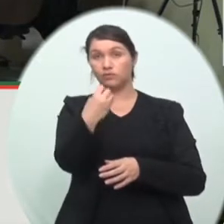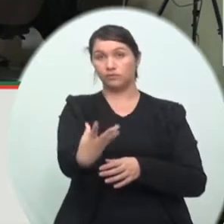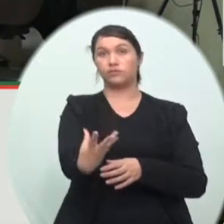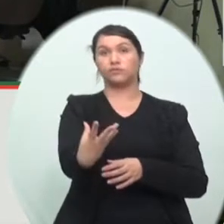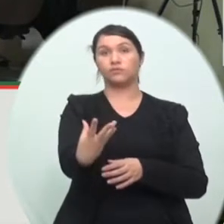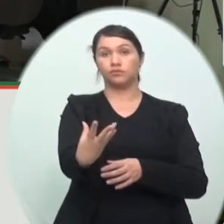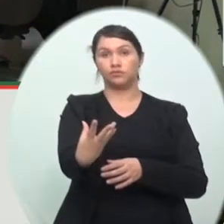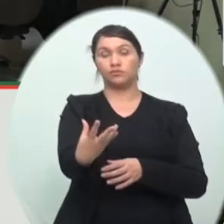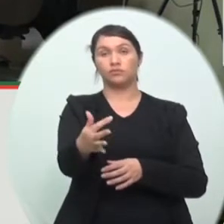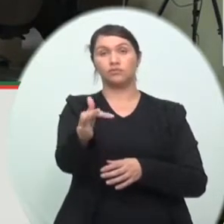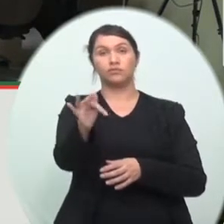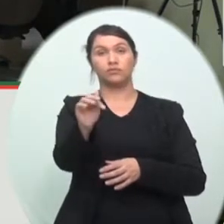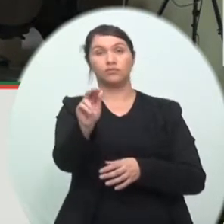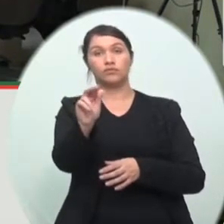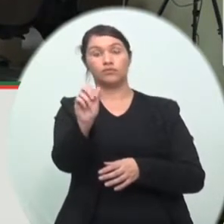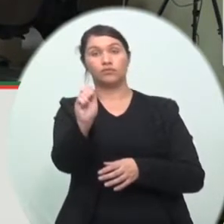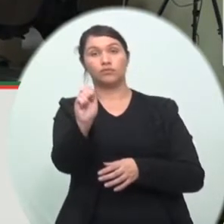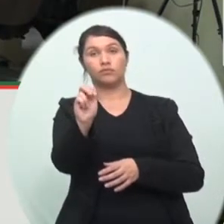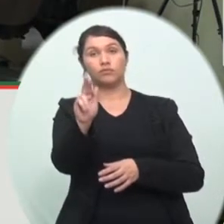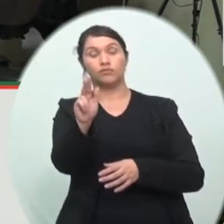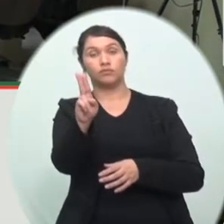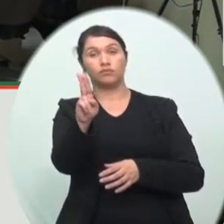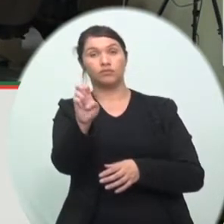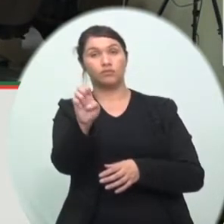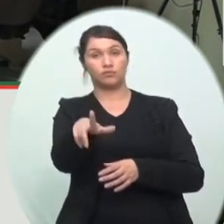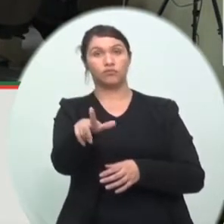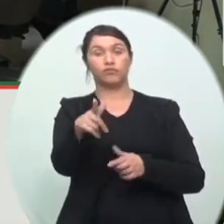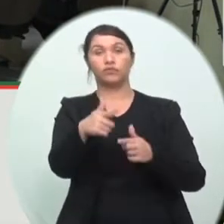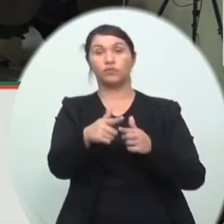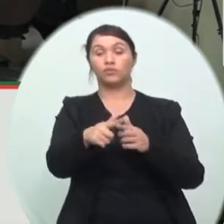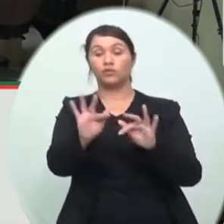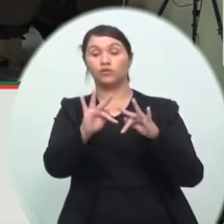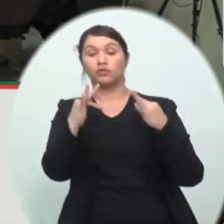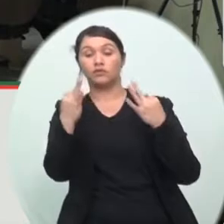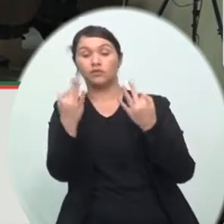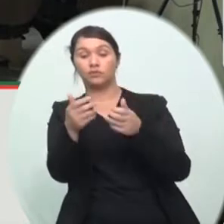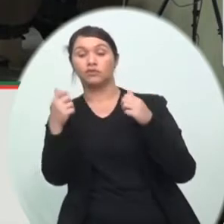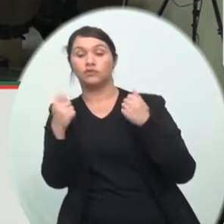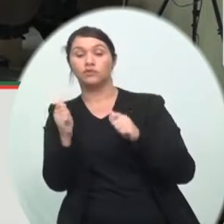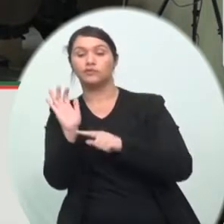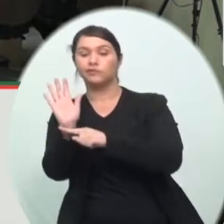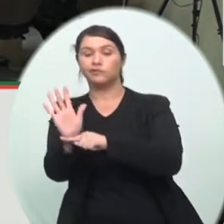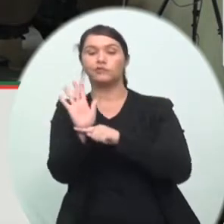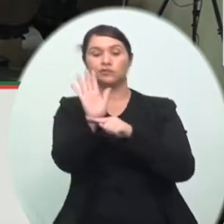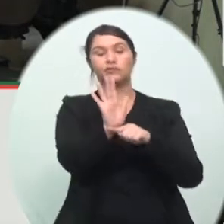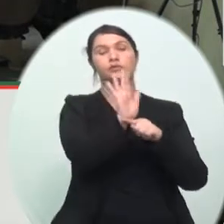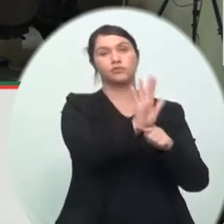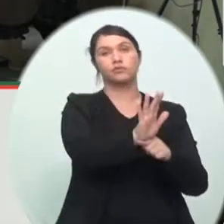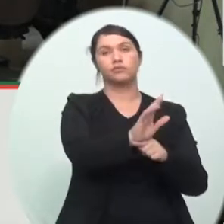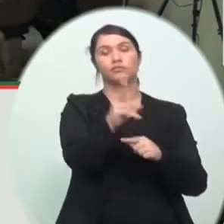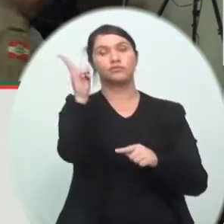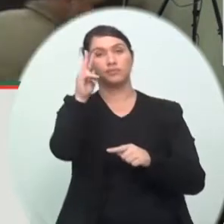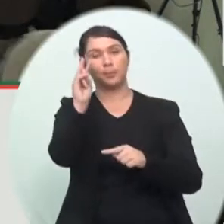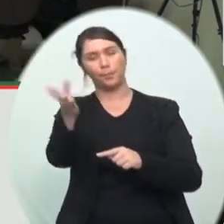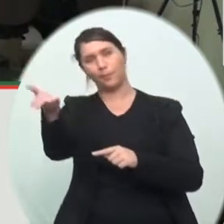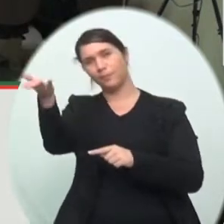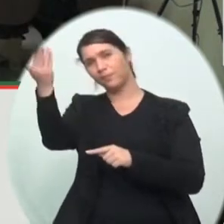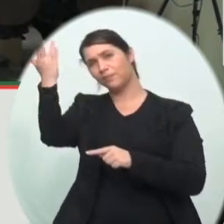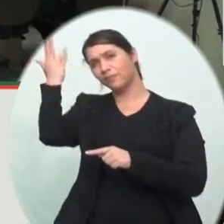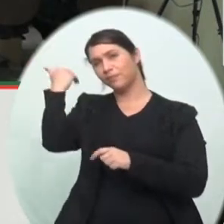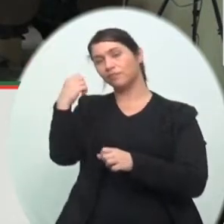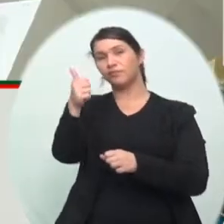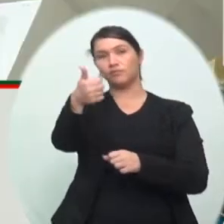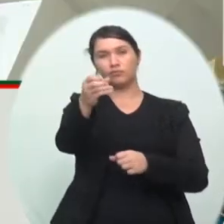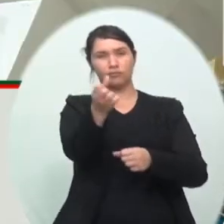anos de trabalho sociais prestados à família, a famílias carentes do município. A história da ACAF iniciou-se há 10 anos